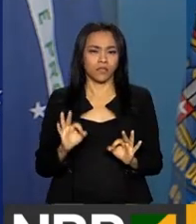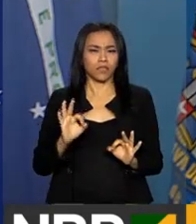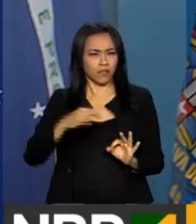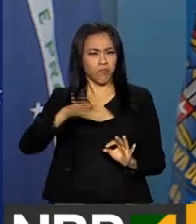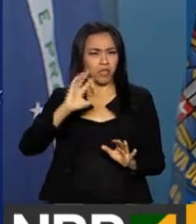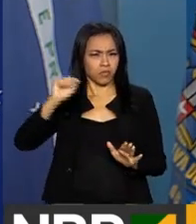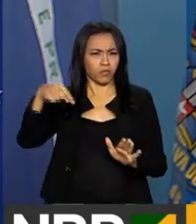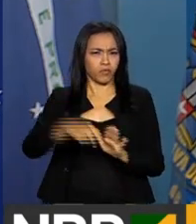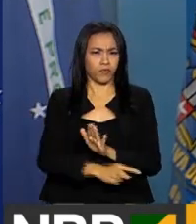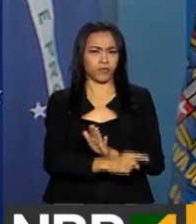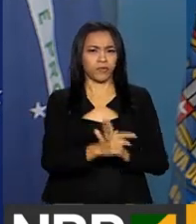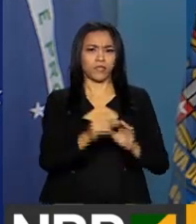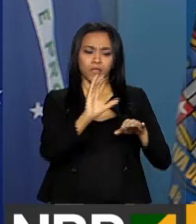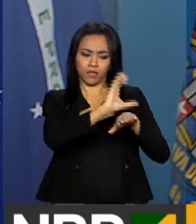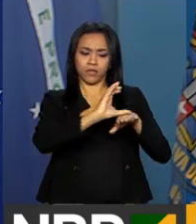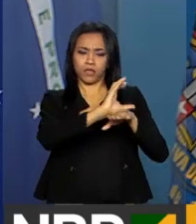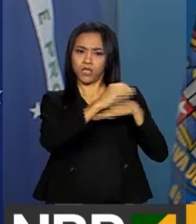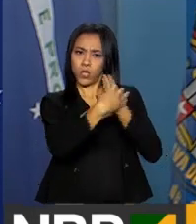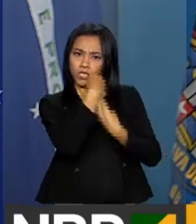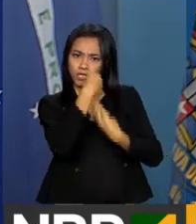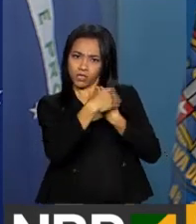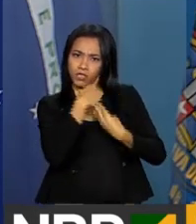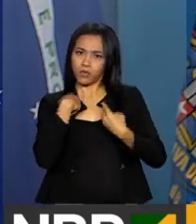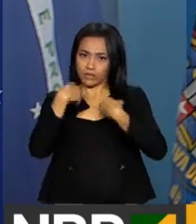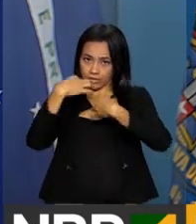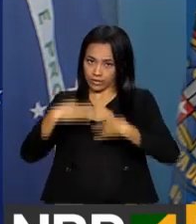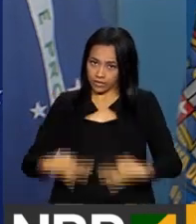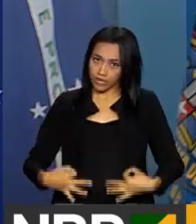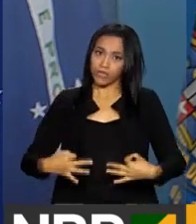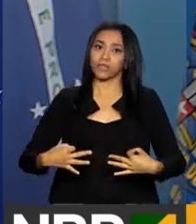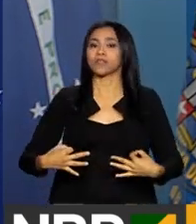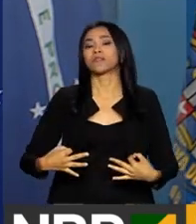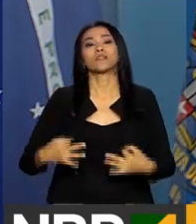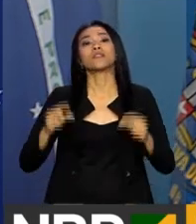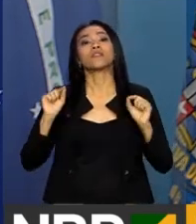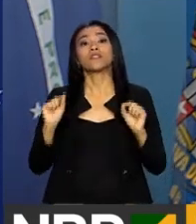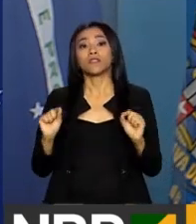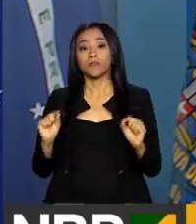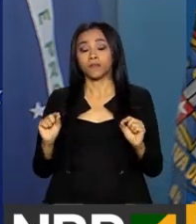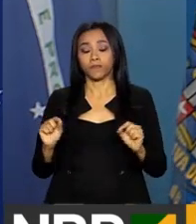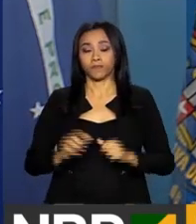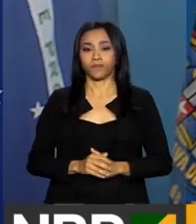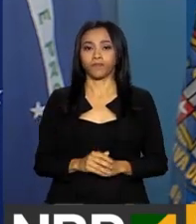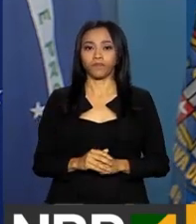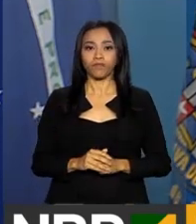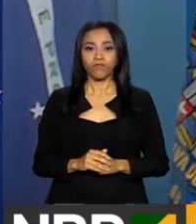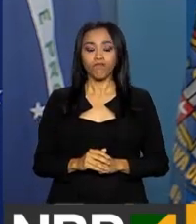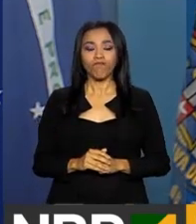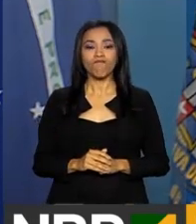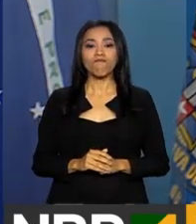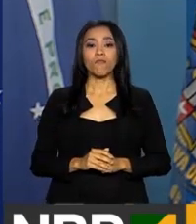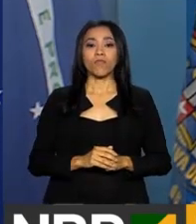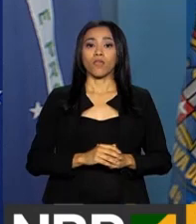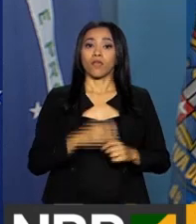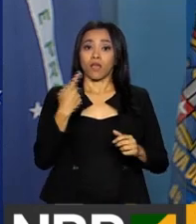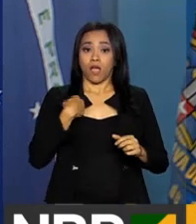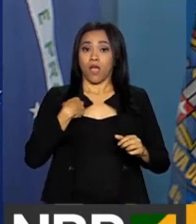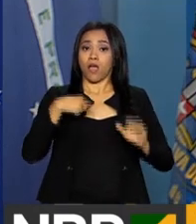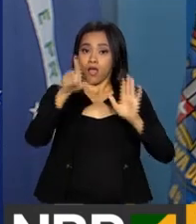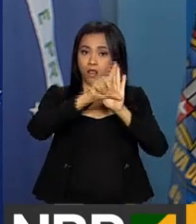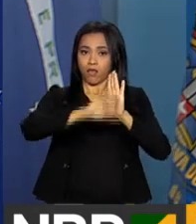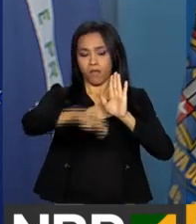profunda e correta de que a ordem jurídica